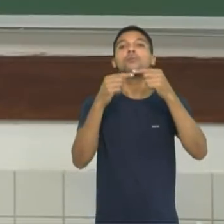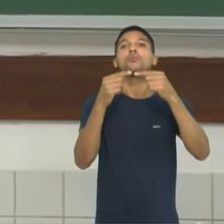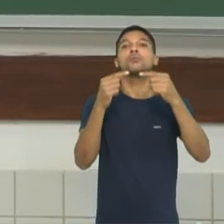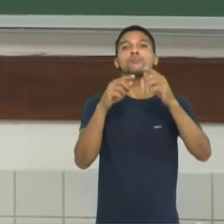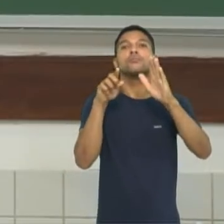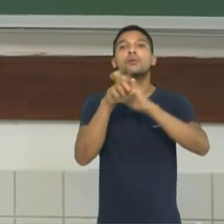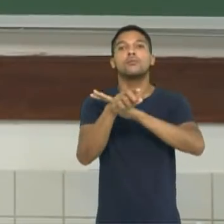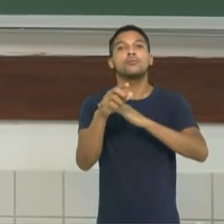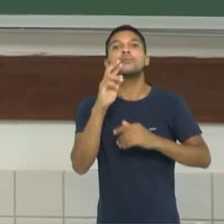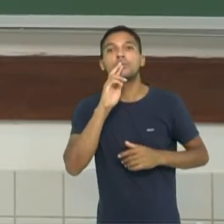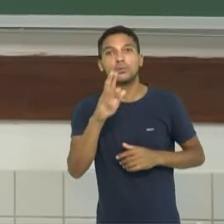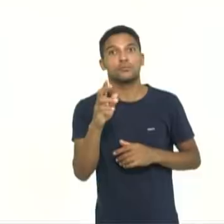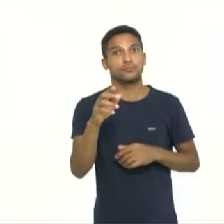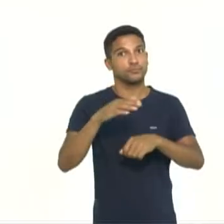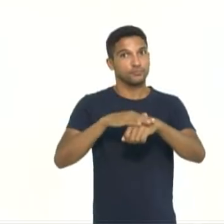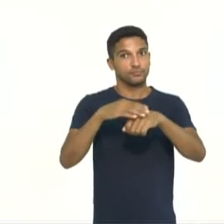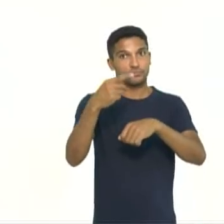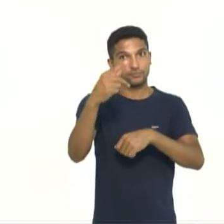5º exercício de hoje.